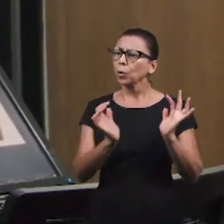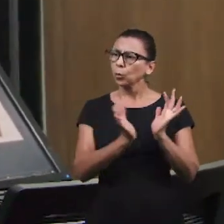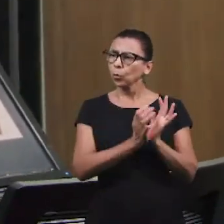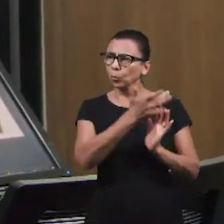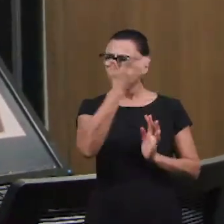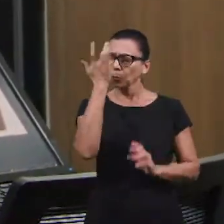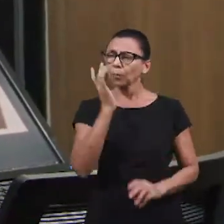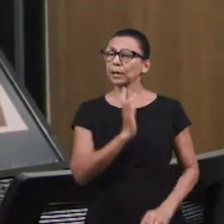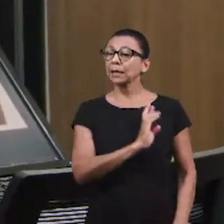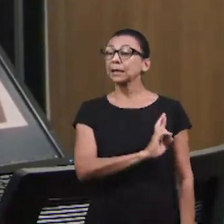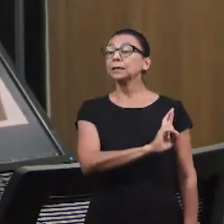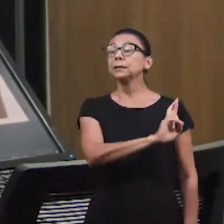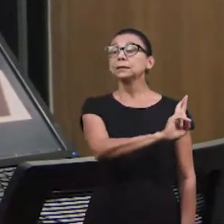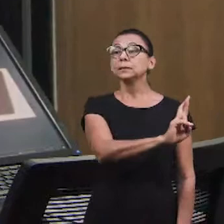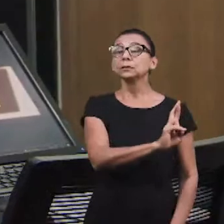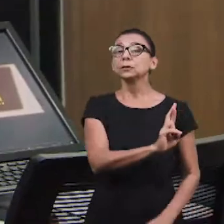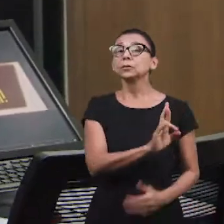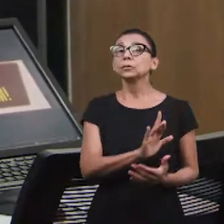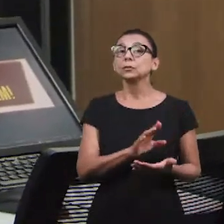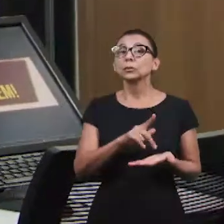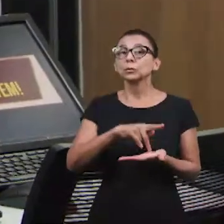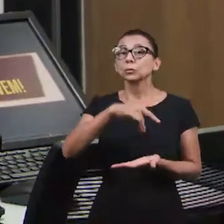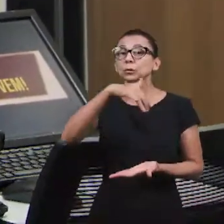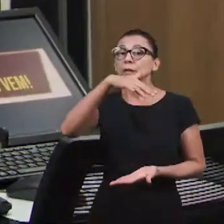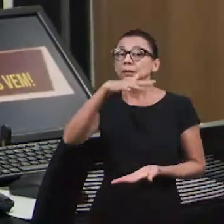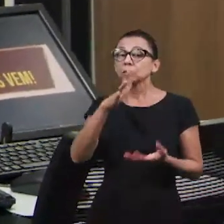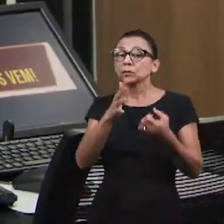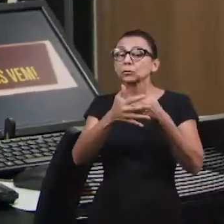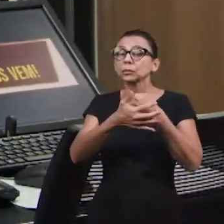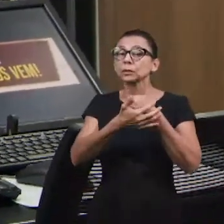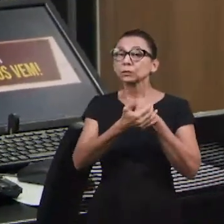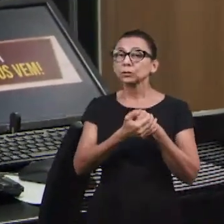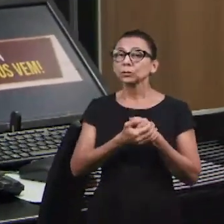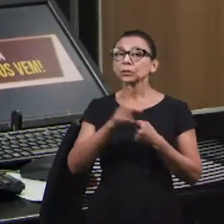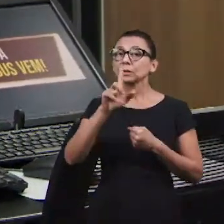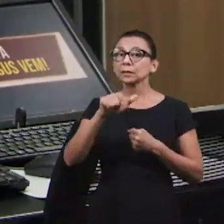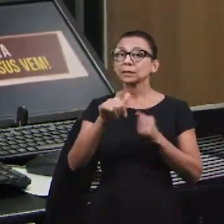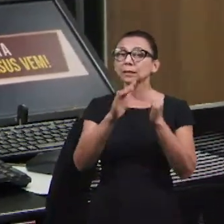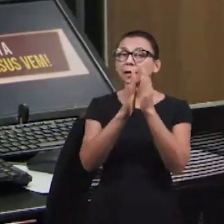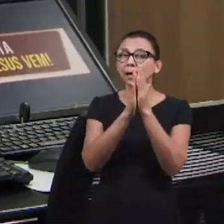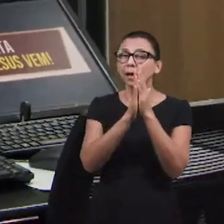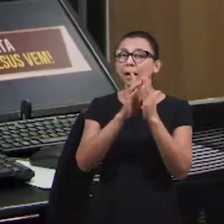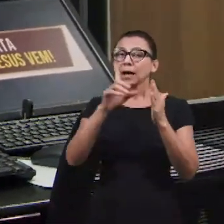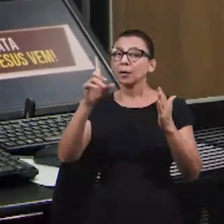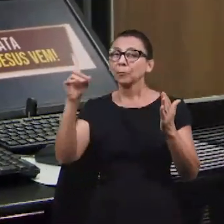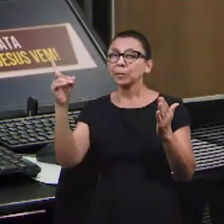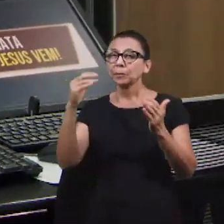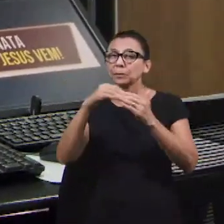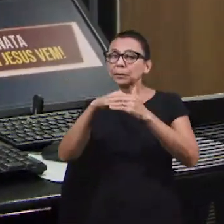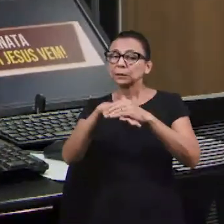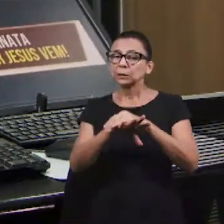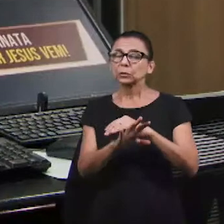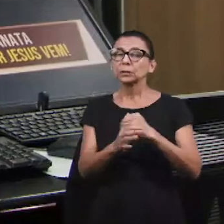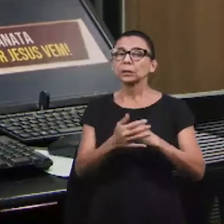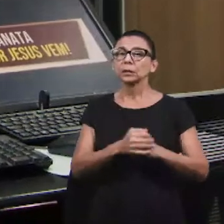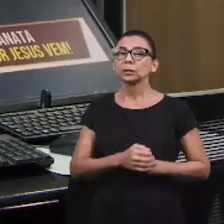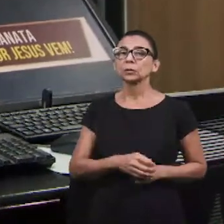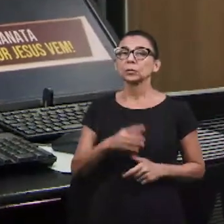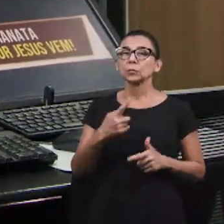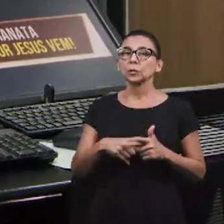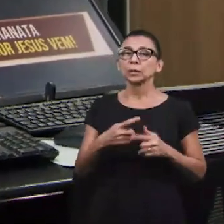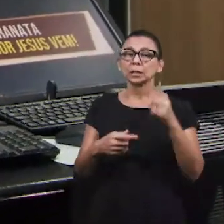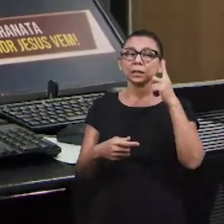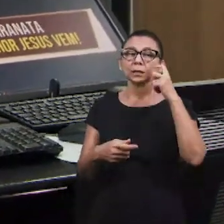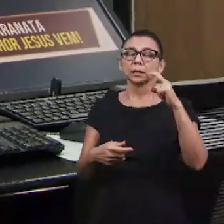religiosos aqueles que esconderam o tesouro no campo do interesse deles. Muito bem dada a sua